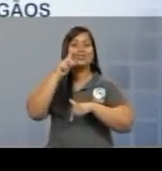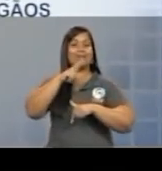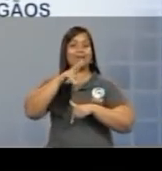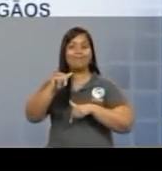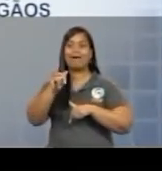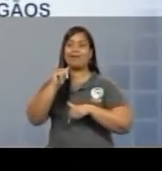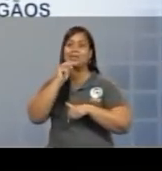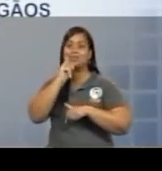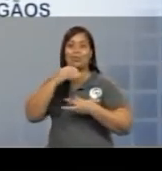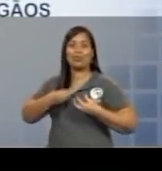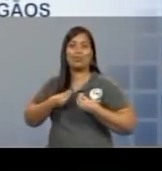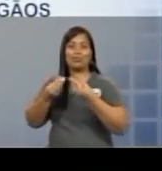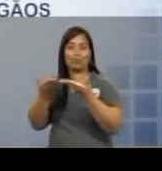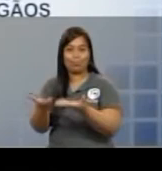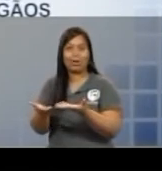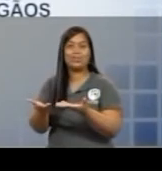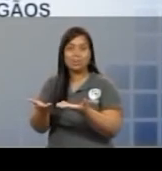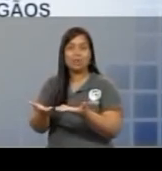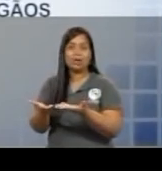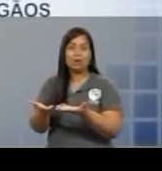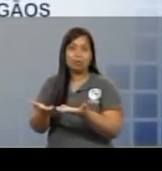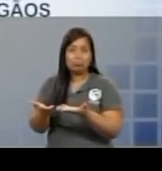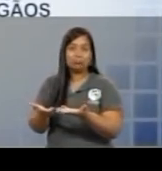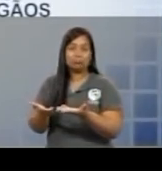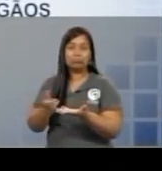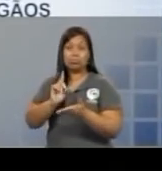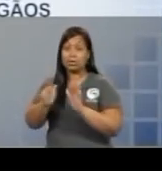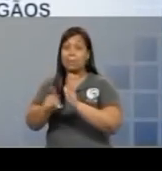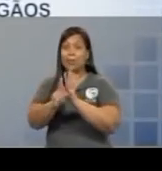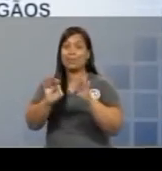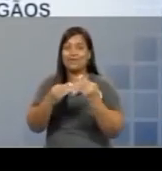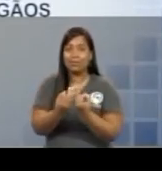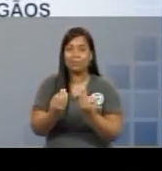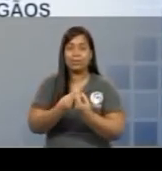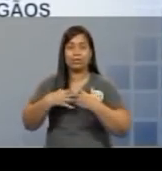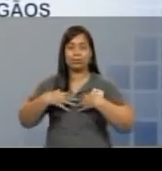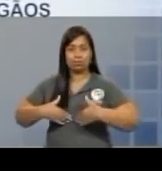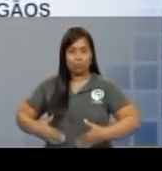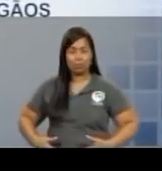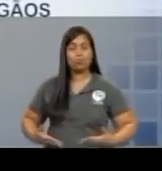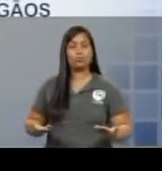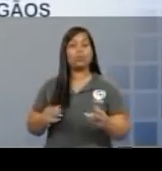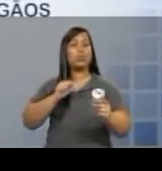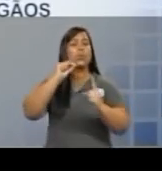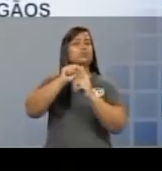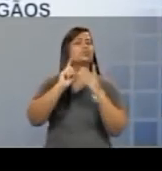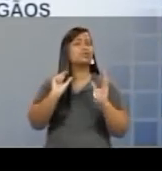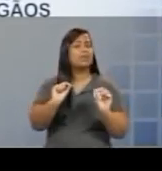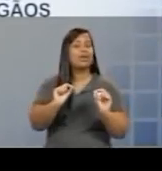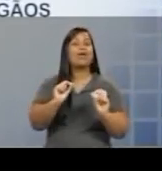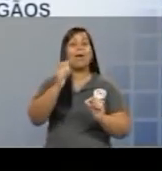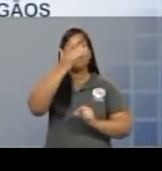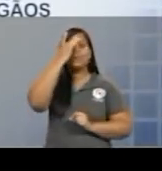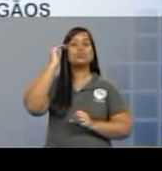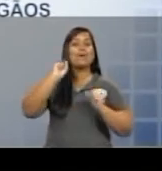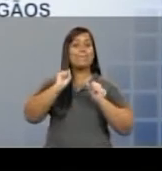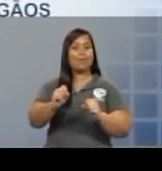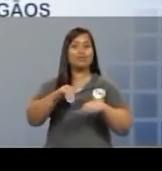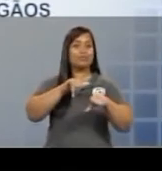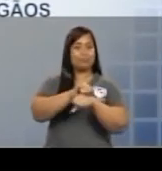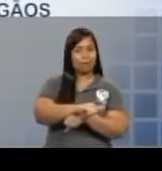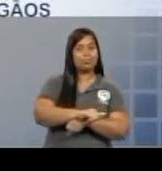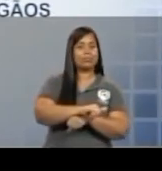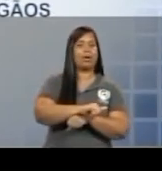nas situações em que ele for realizar doação não parental de medula e órgãos. O objetivo é que o funcionário possa se ausentar do trabalho